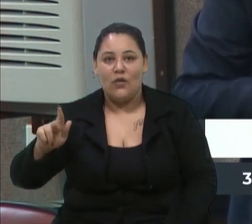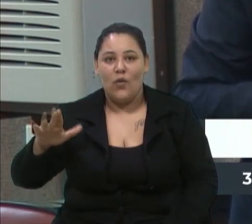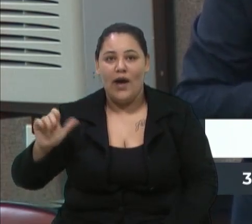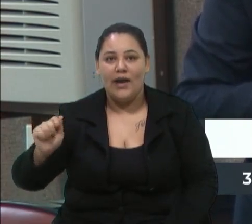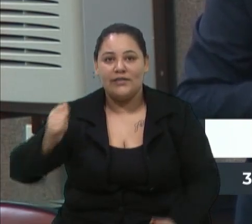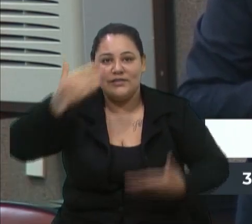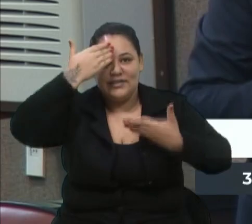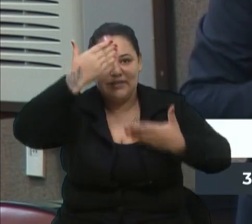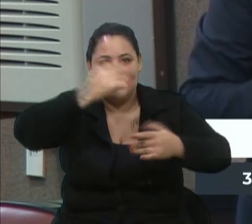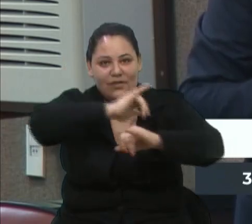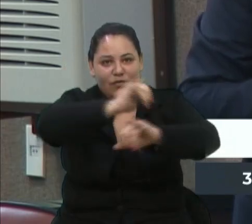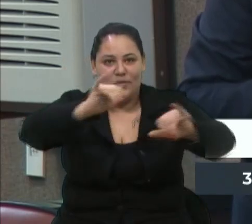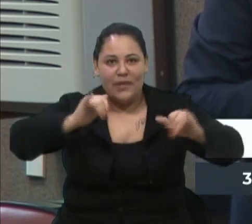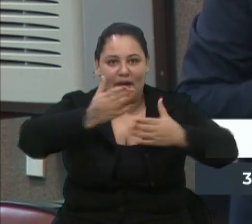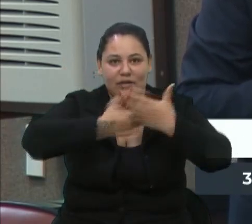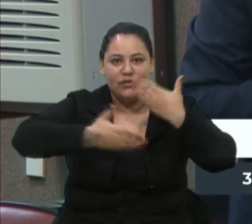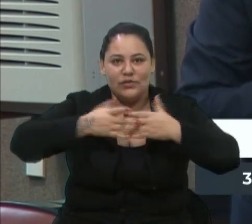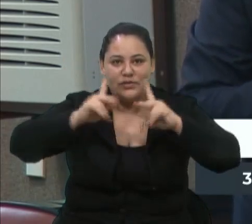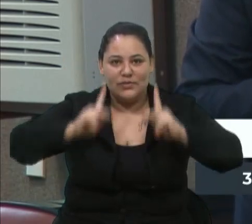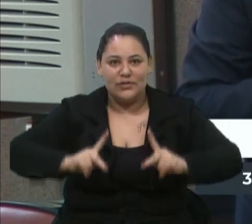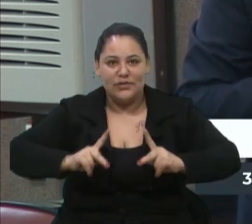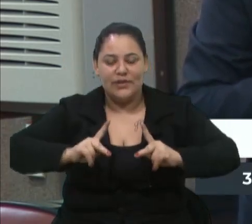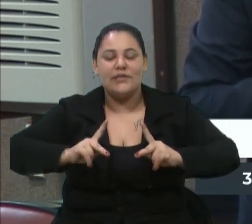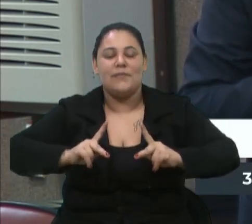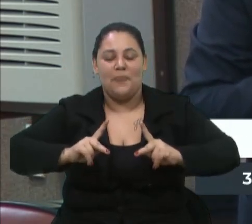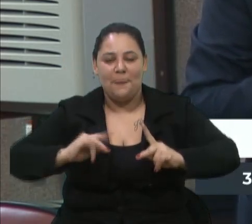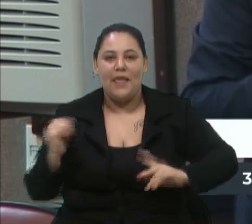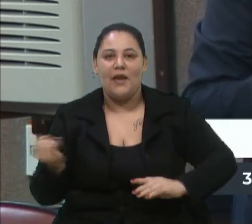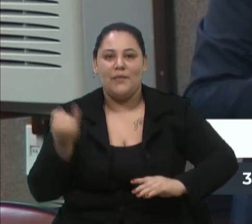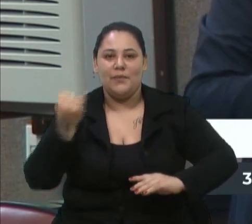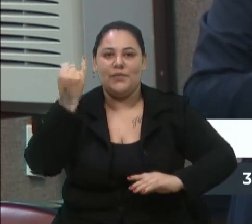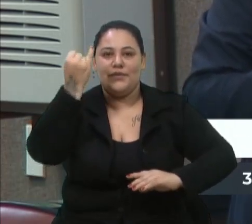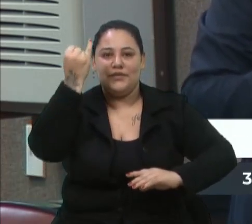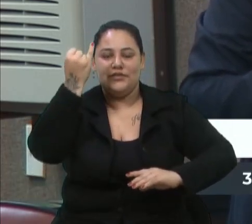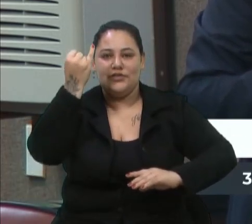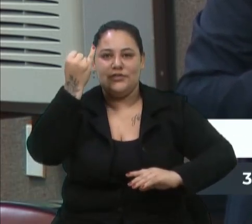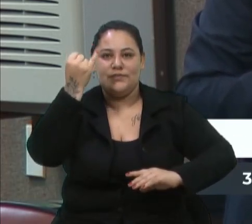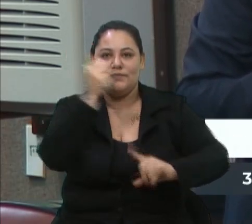aqui dessa importante ação